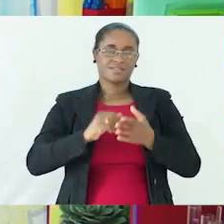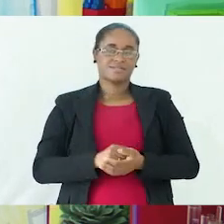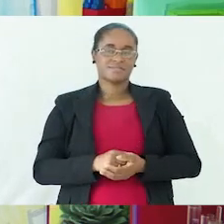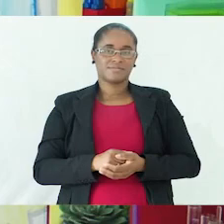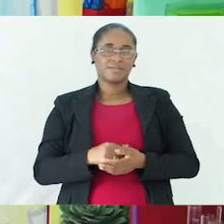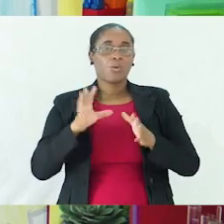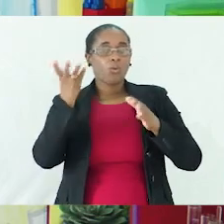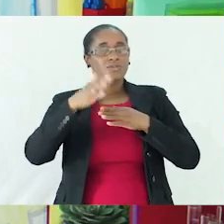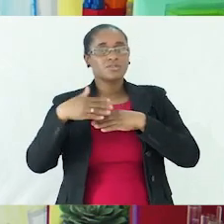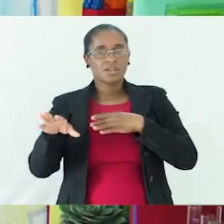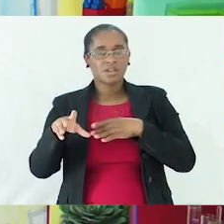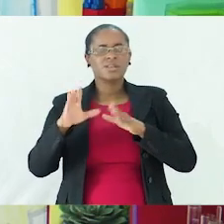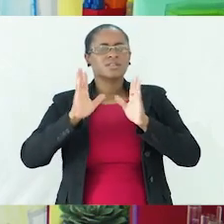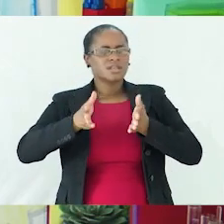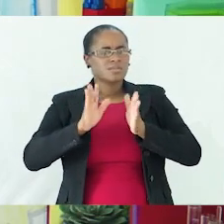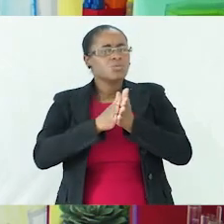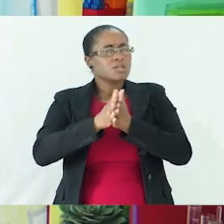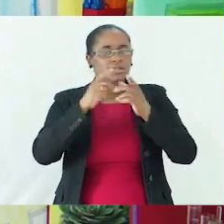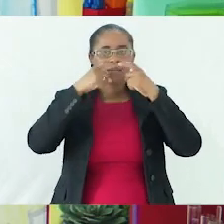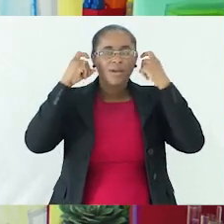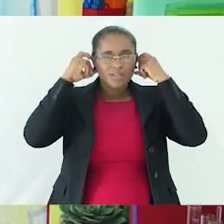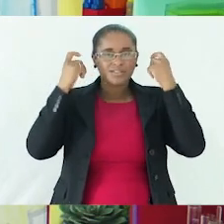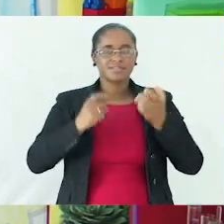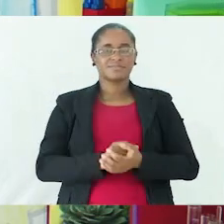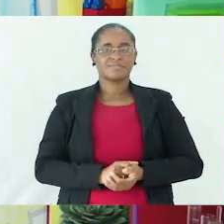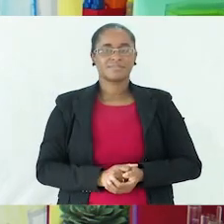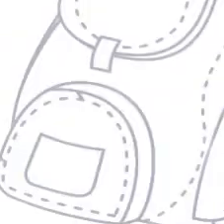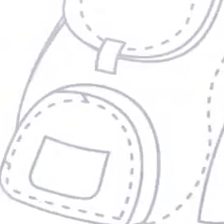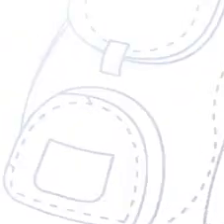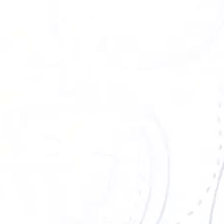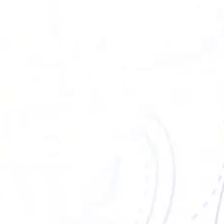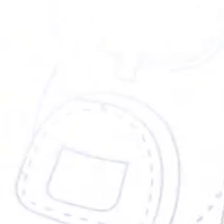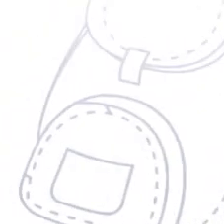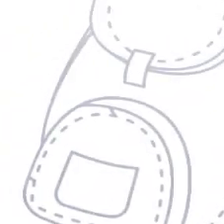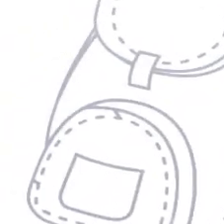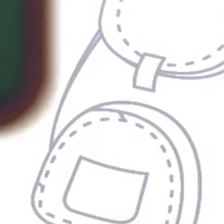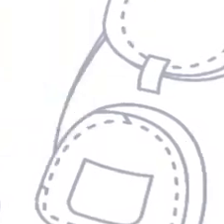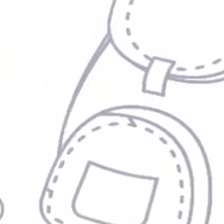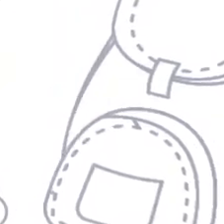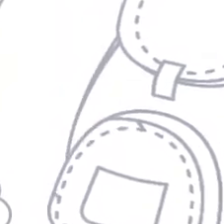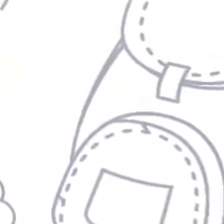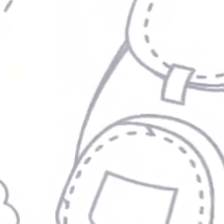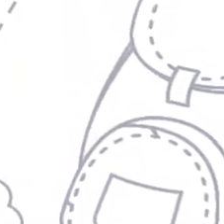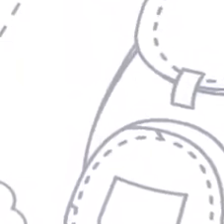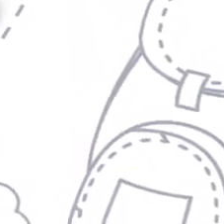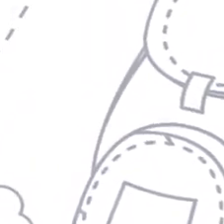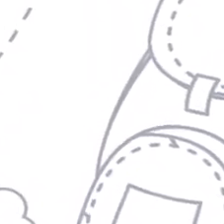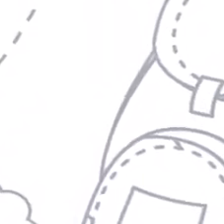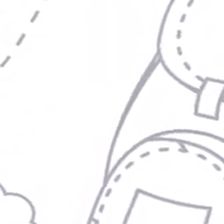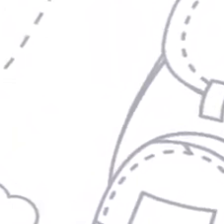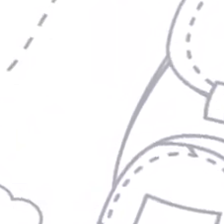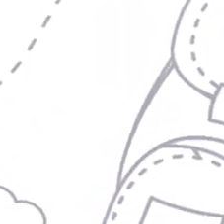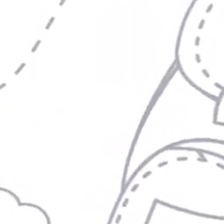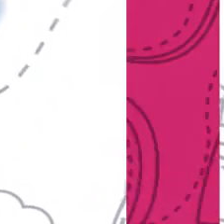de cor, fazer outras gravuras. Pode ser como essas, melhor do que essas e cada vez